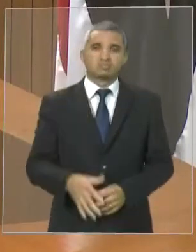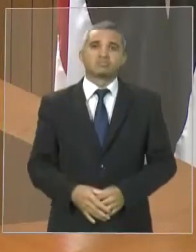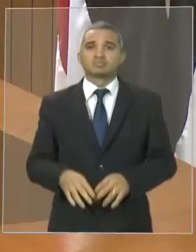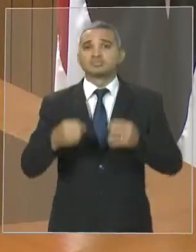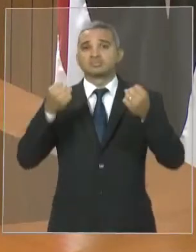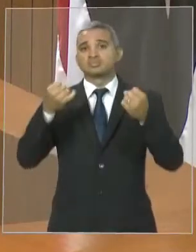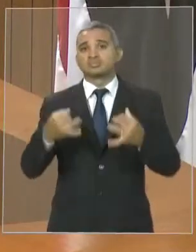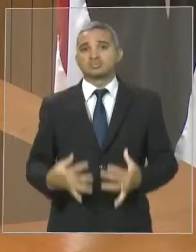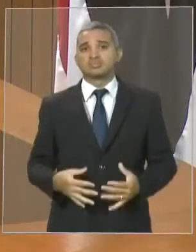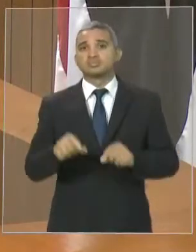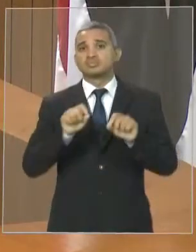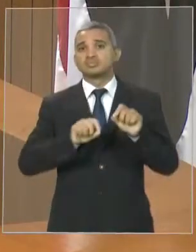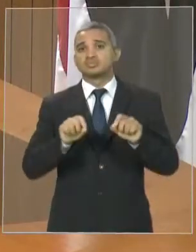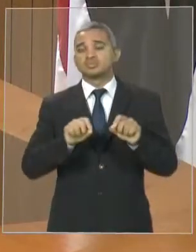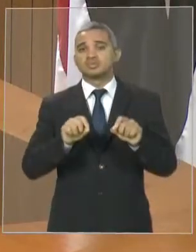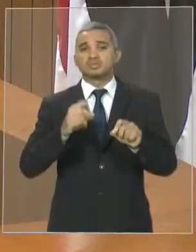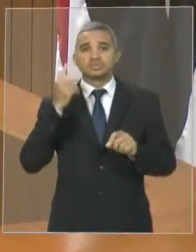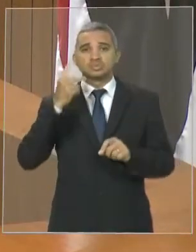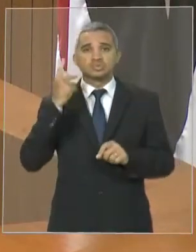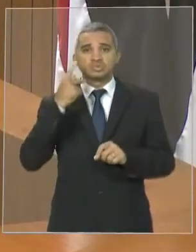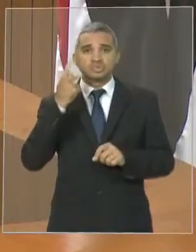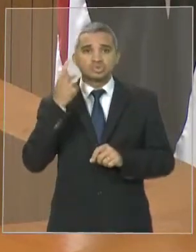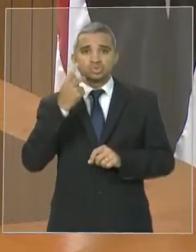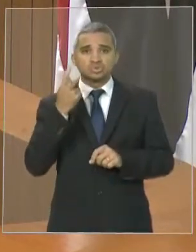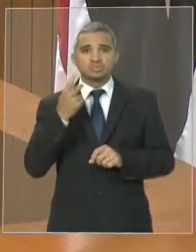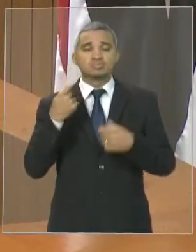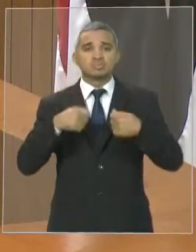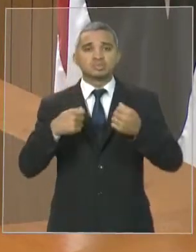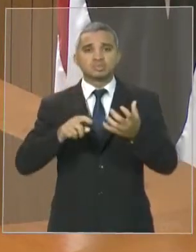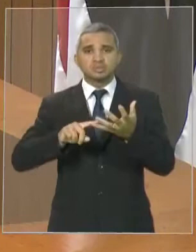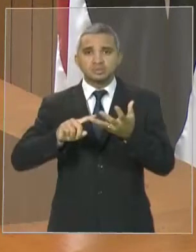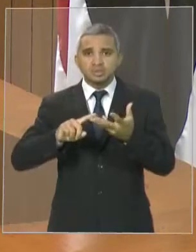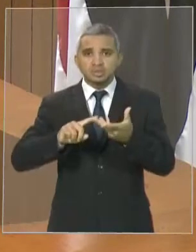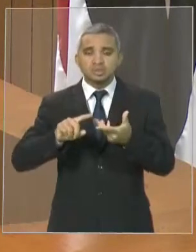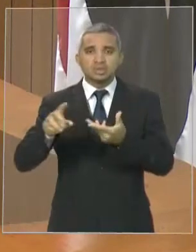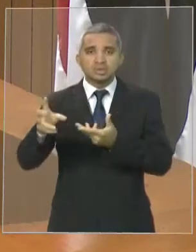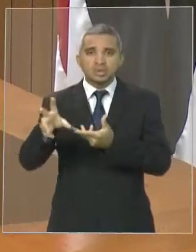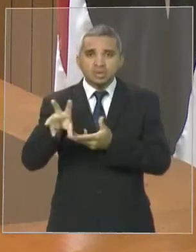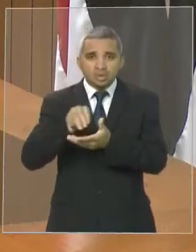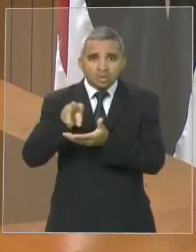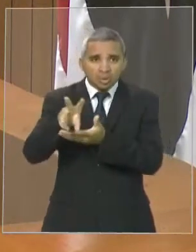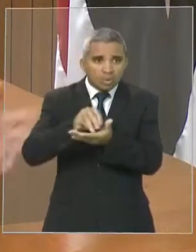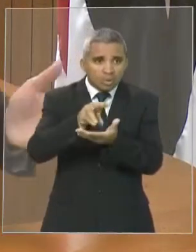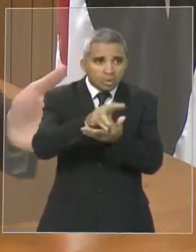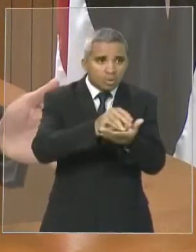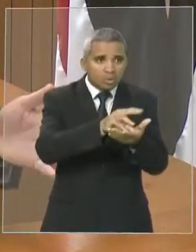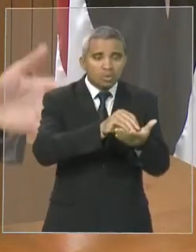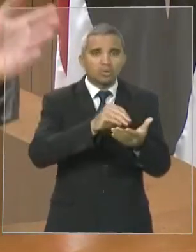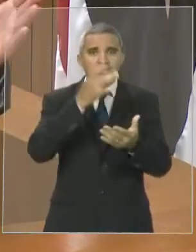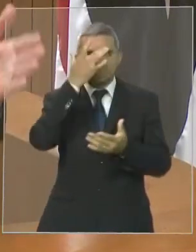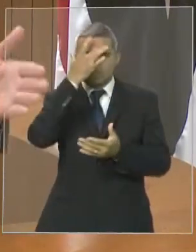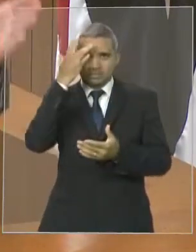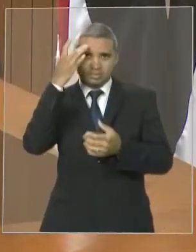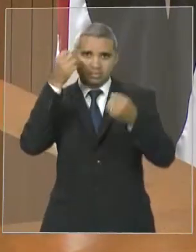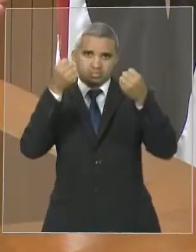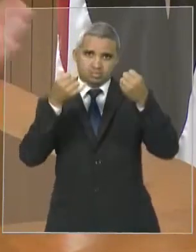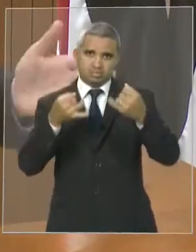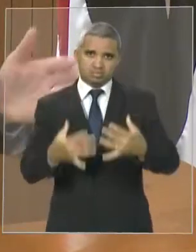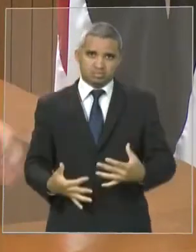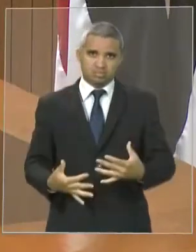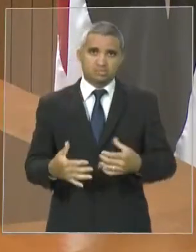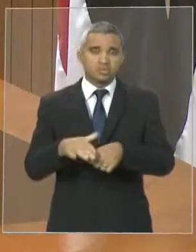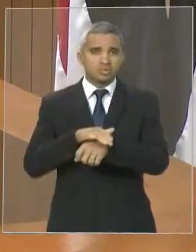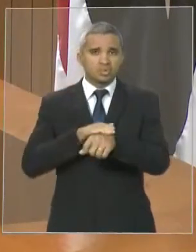Barros, que os políticos nunca devem perder, que é de ouvir. Ouvir principalmente a população. Como eu estou dizendo, conversem com